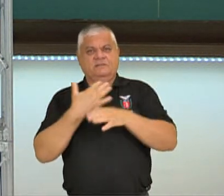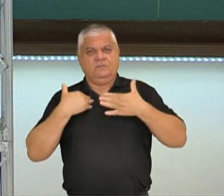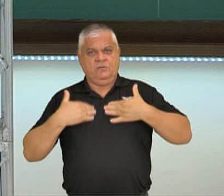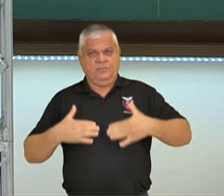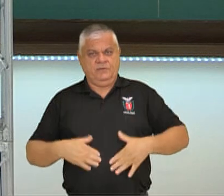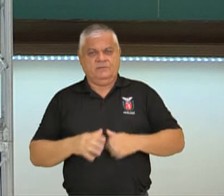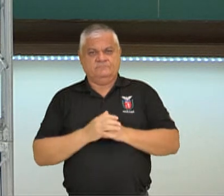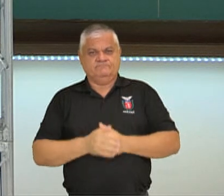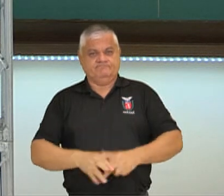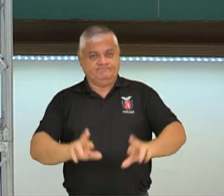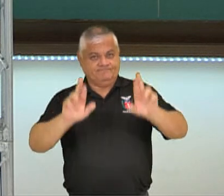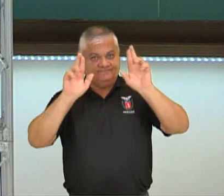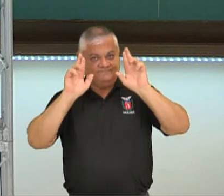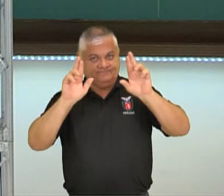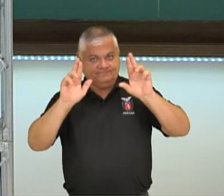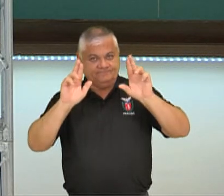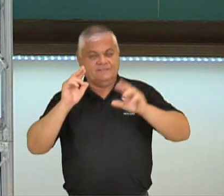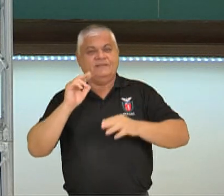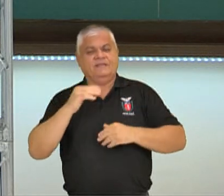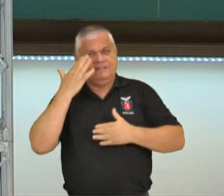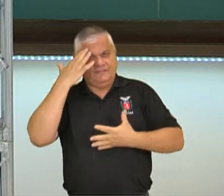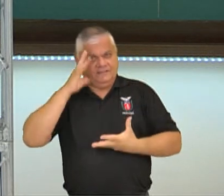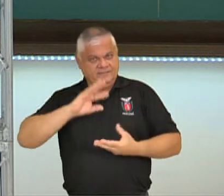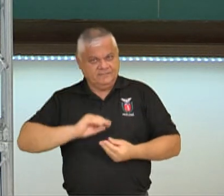tá? Espero, então, que vocês tenham